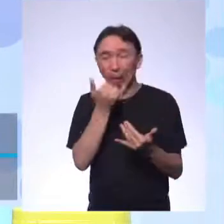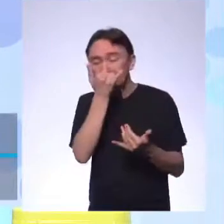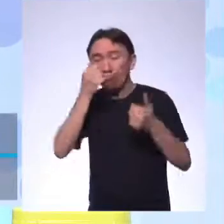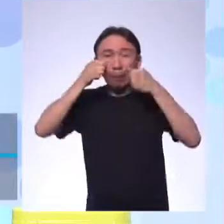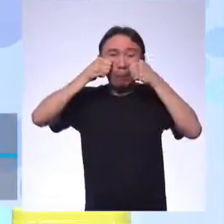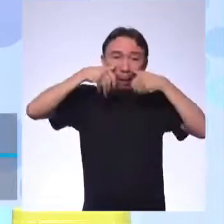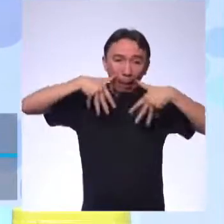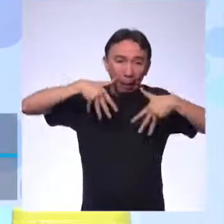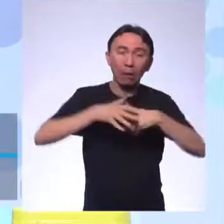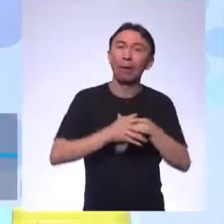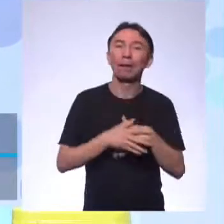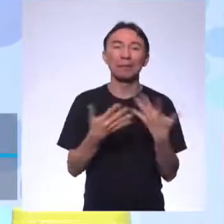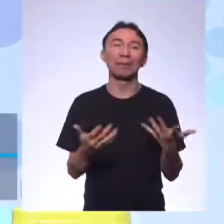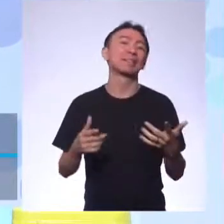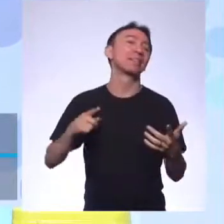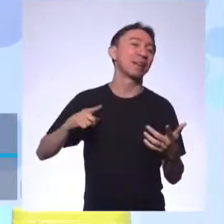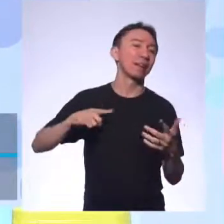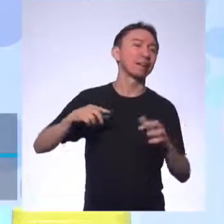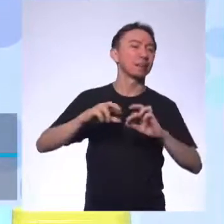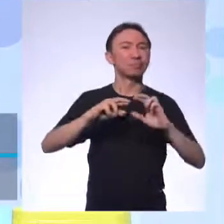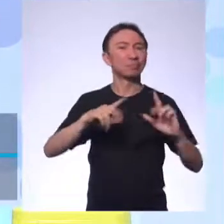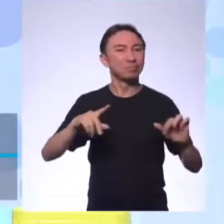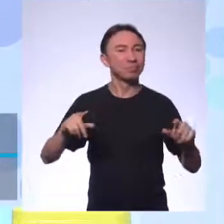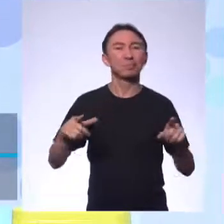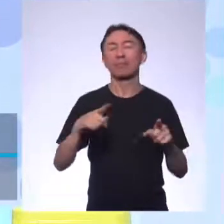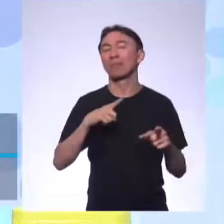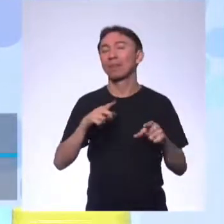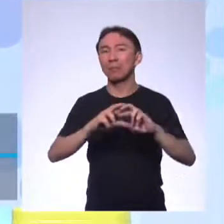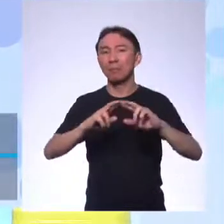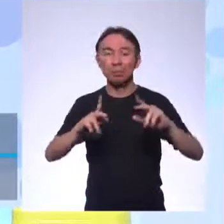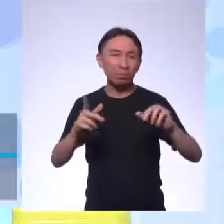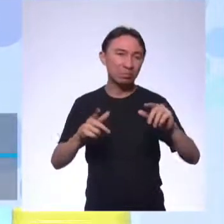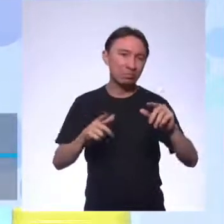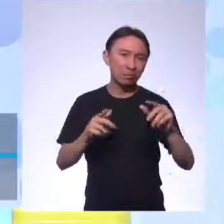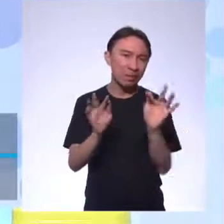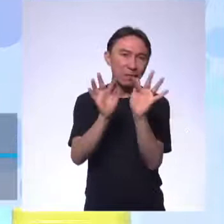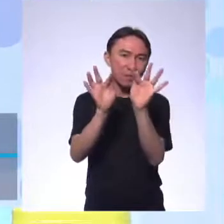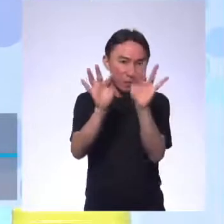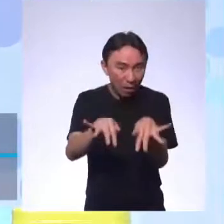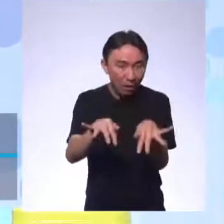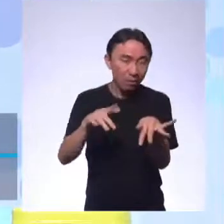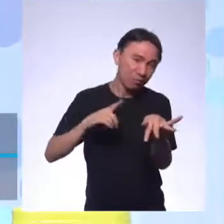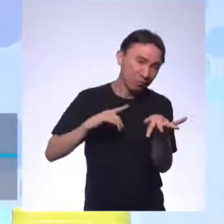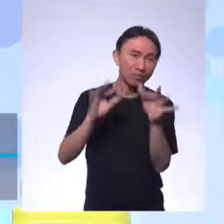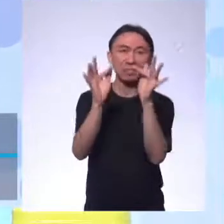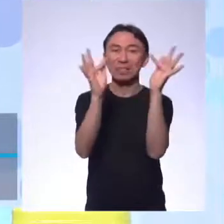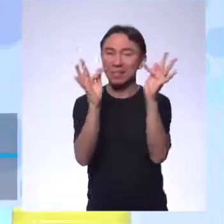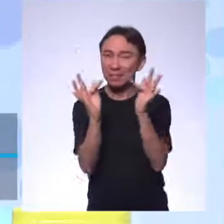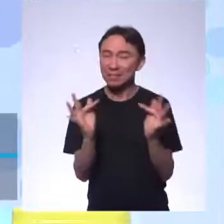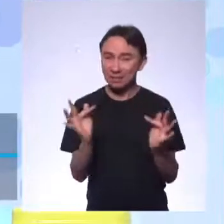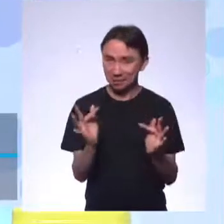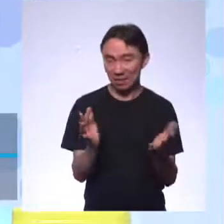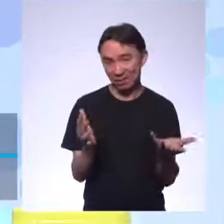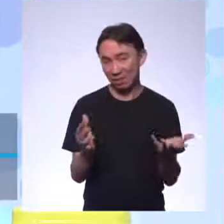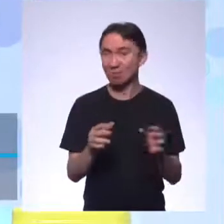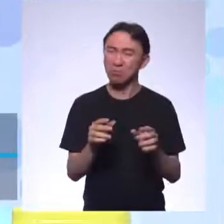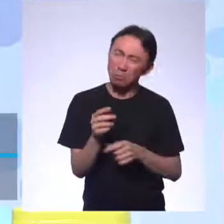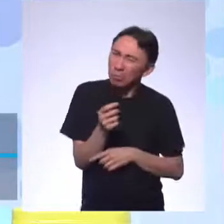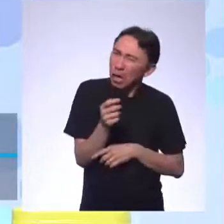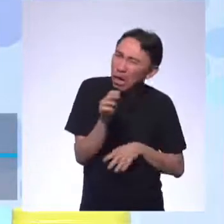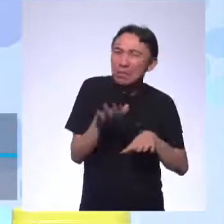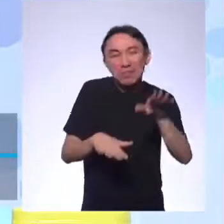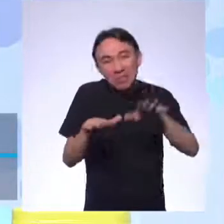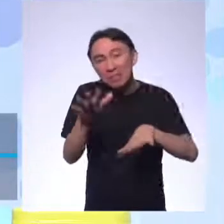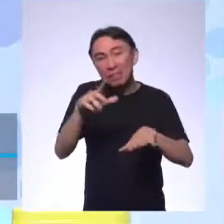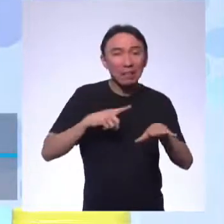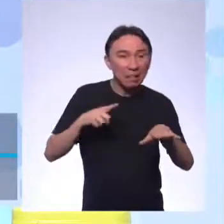os finais são finais felizes, né? O final que as pessoas acreditam. No romantismo português tem um pouco de tragédia ali. Então, o